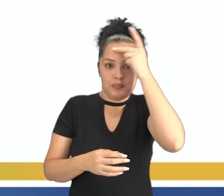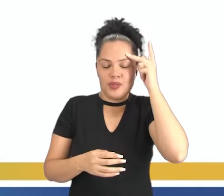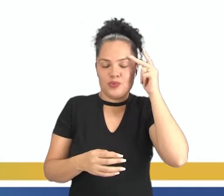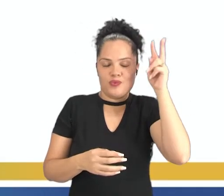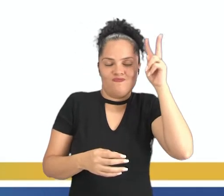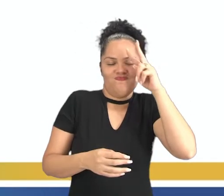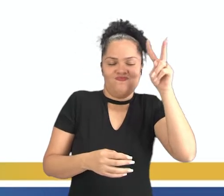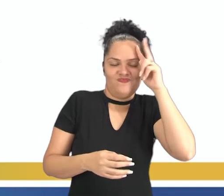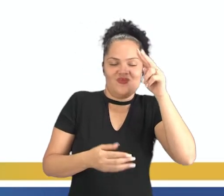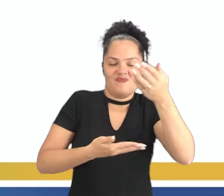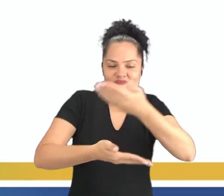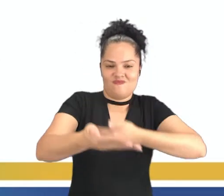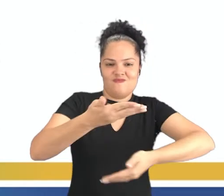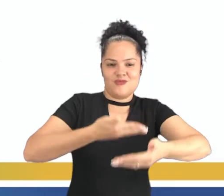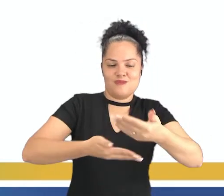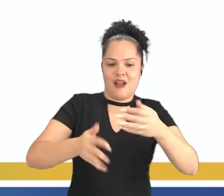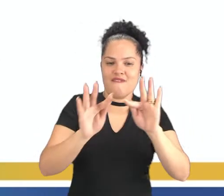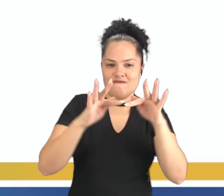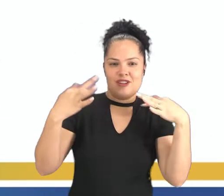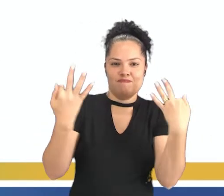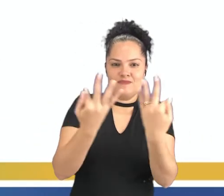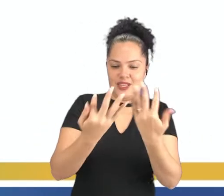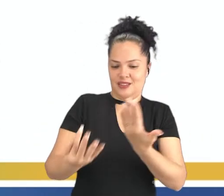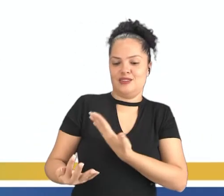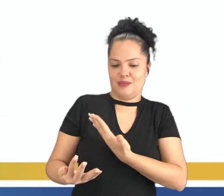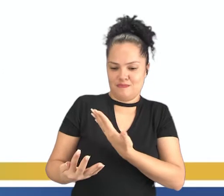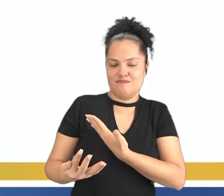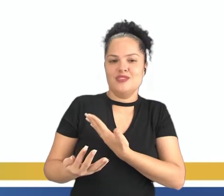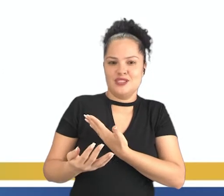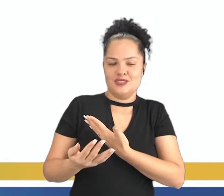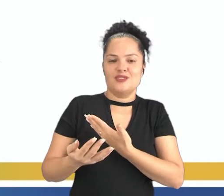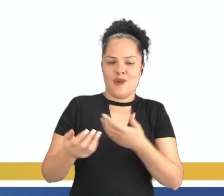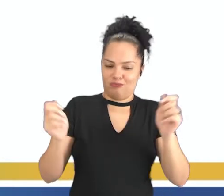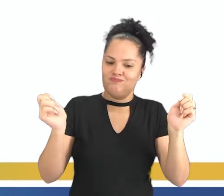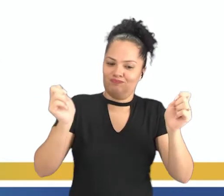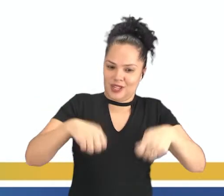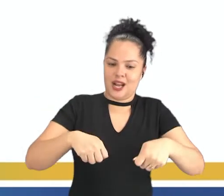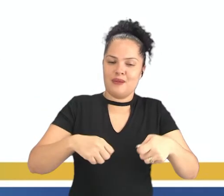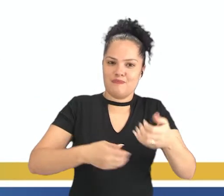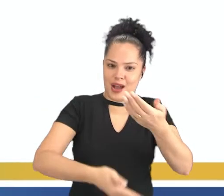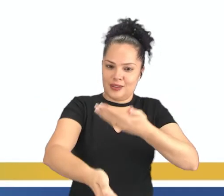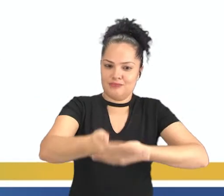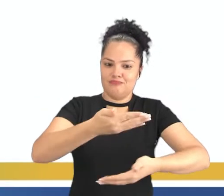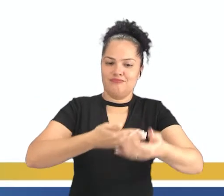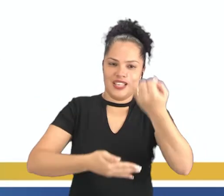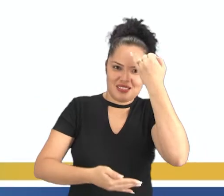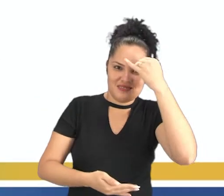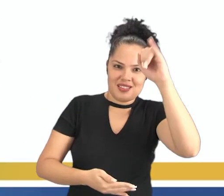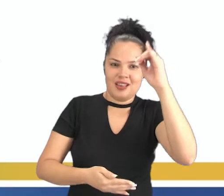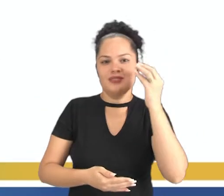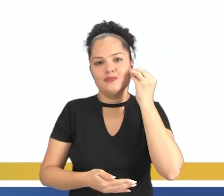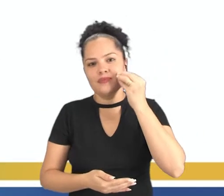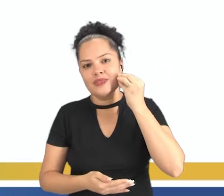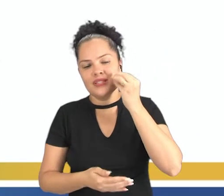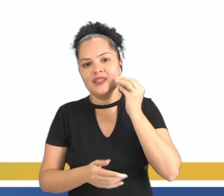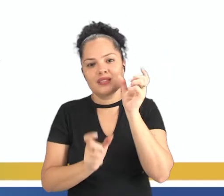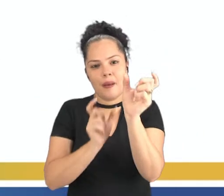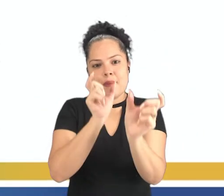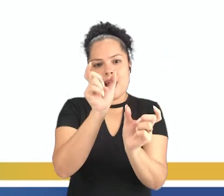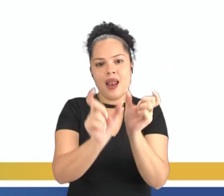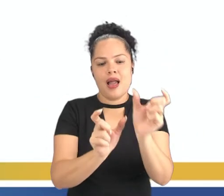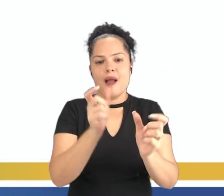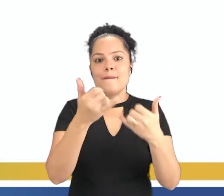o convívio com familiares e amigos, com quem se podem trocar ideias e experiências. Palavras cruzadas são